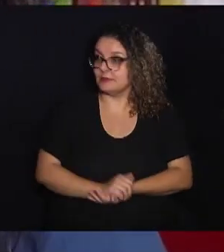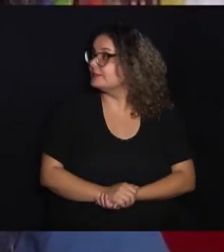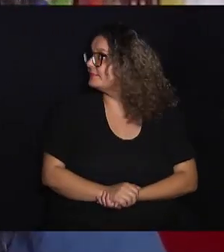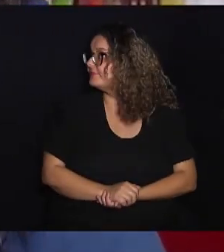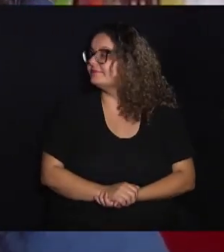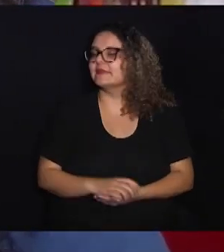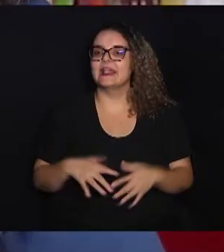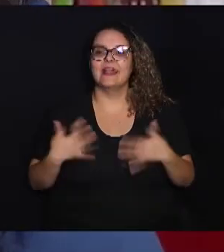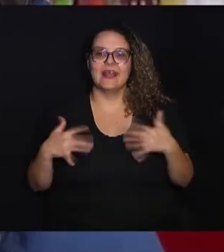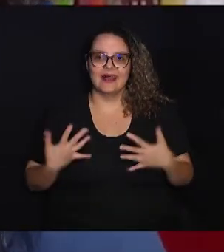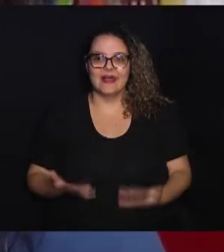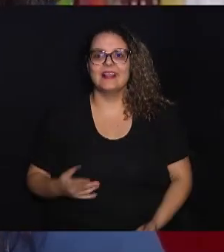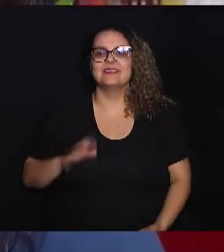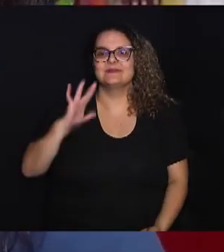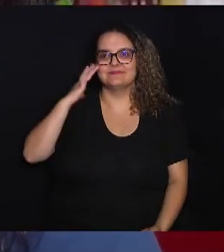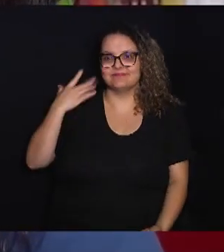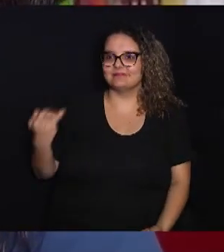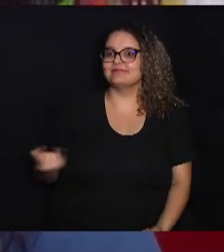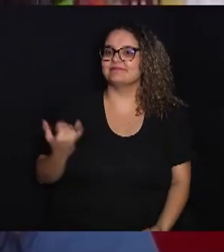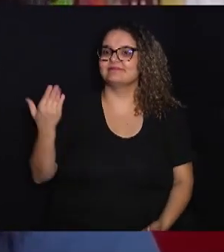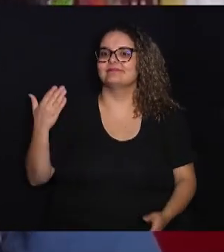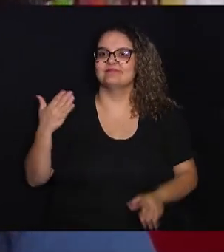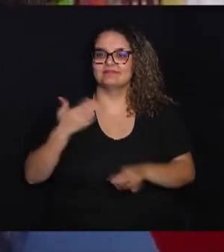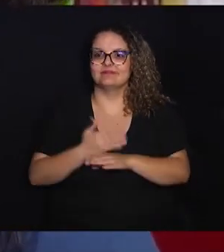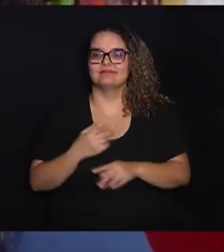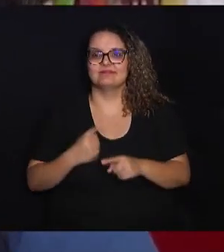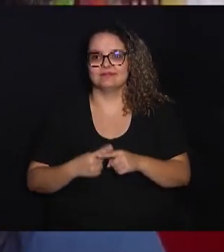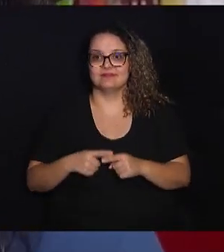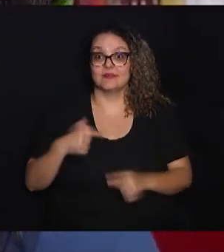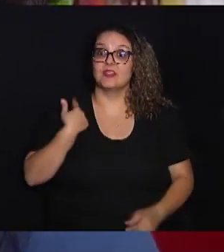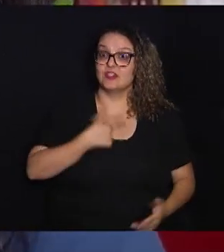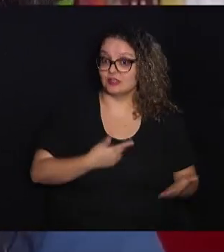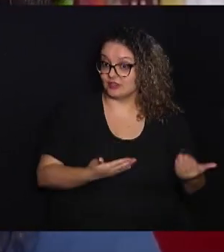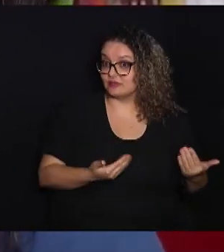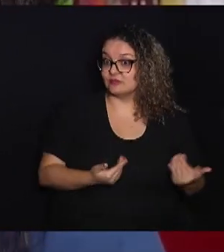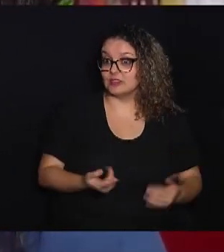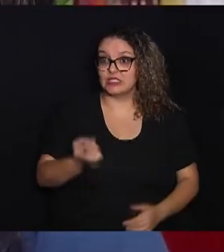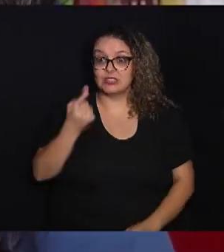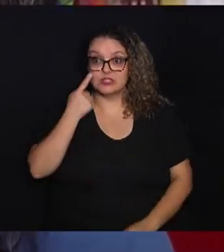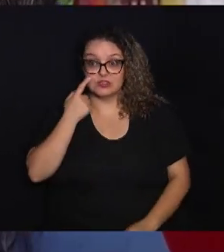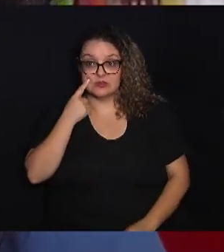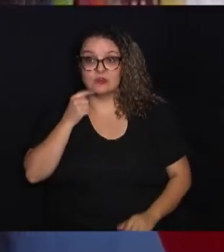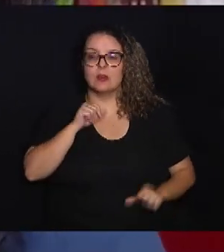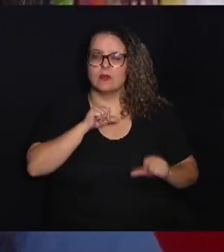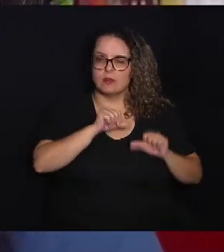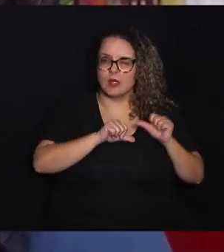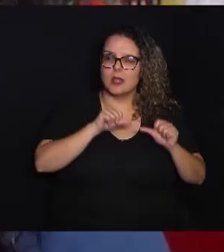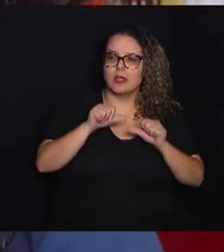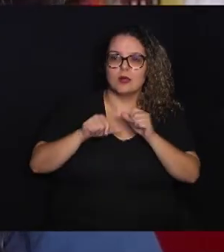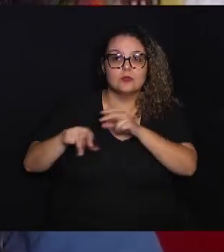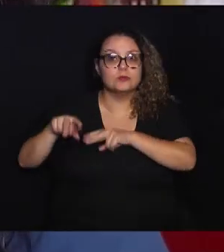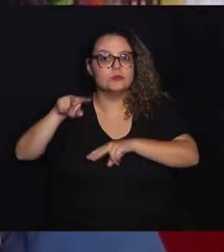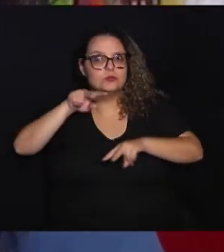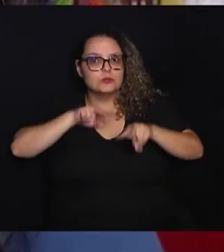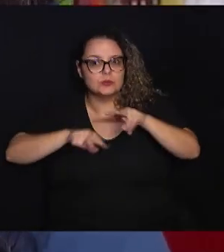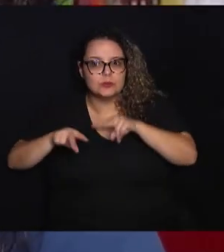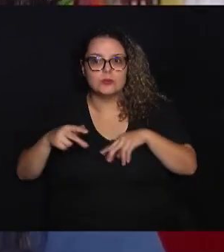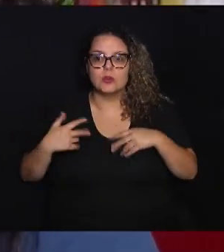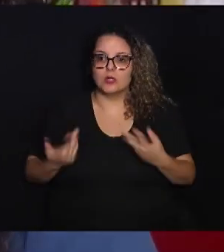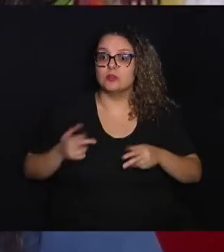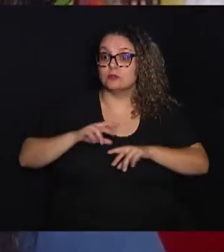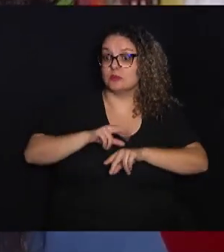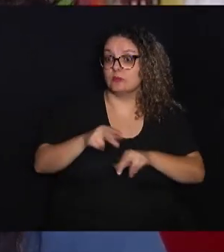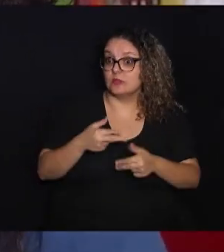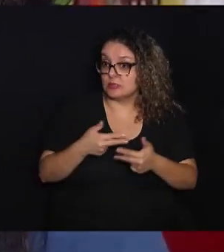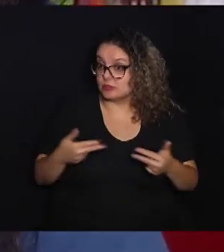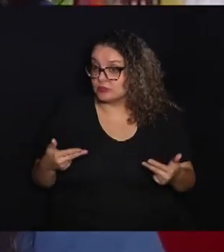acho importante participar porque, principalmente nós jovens, a gente vem mudando também um pouco as nossas visões sobre muitas